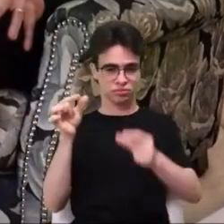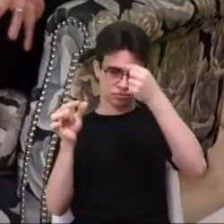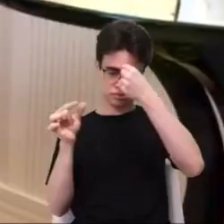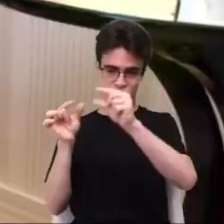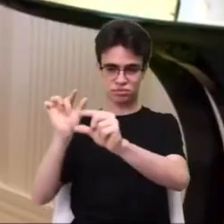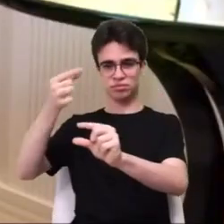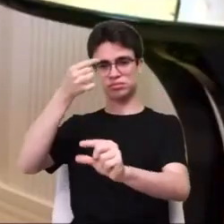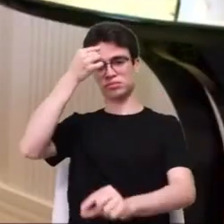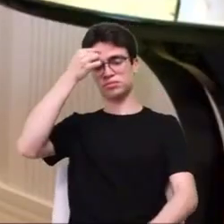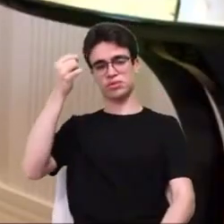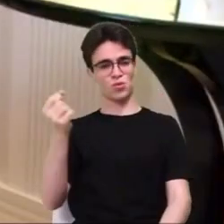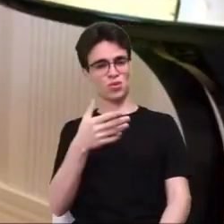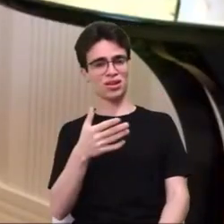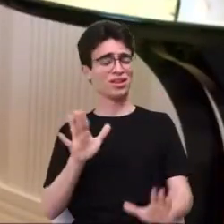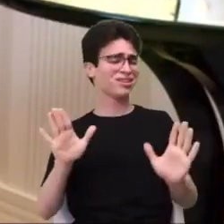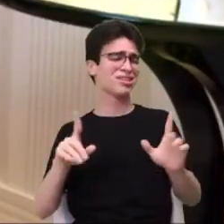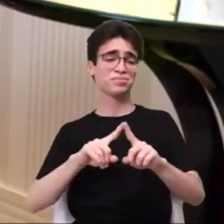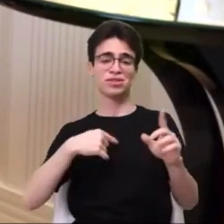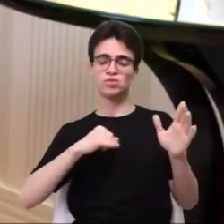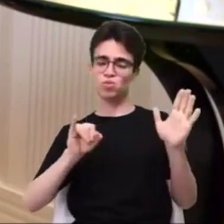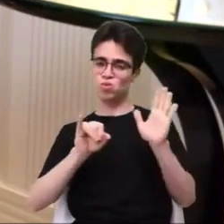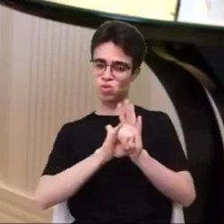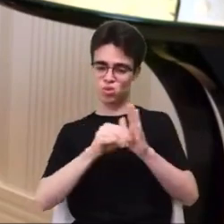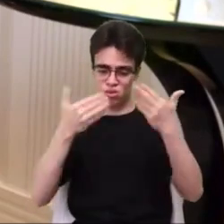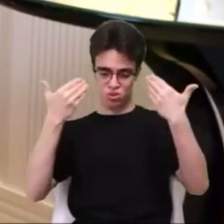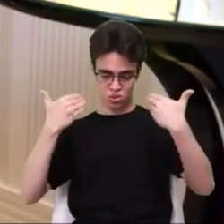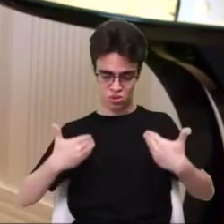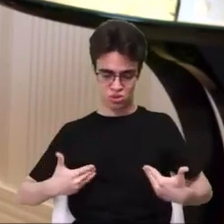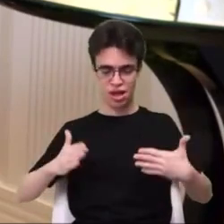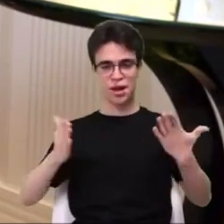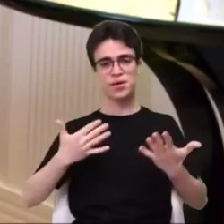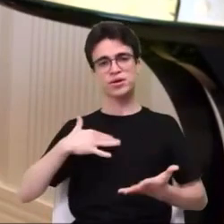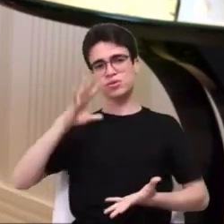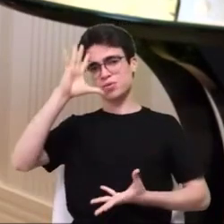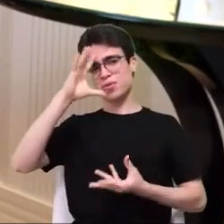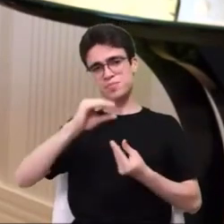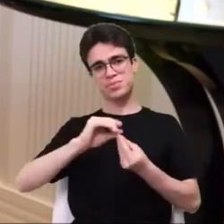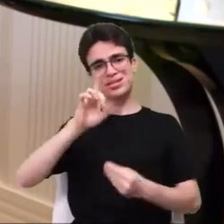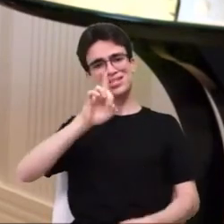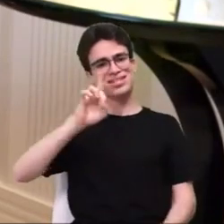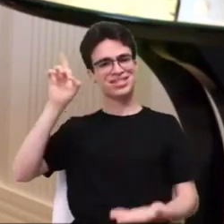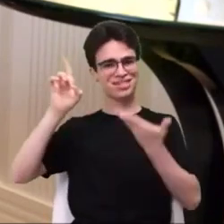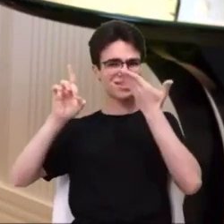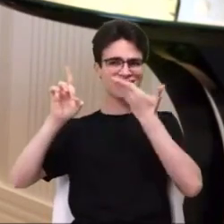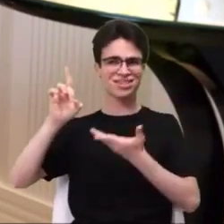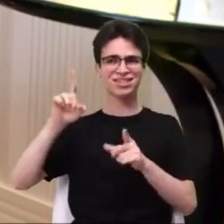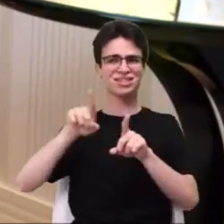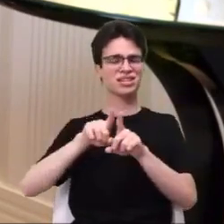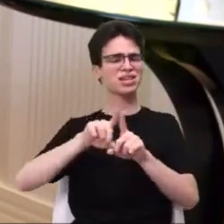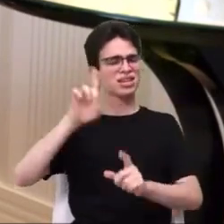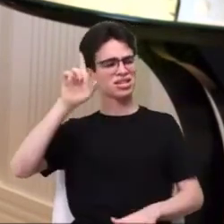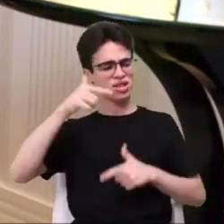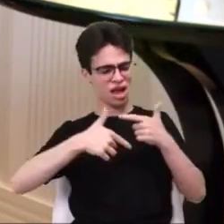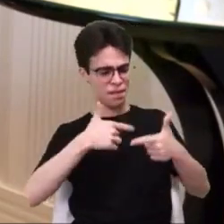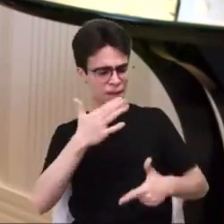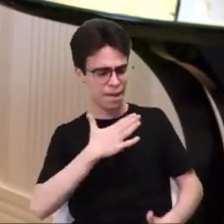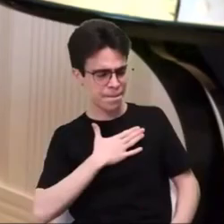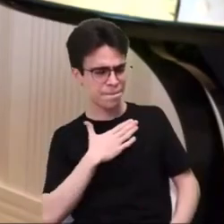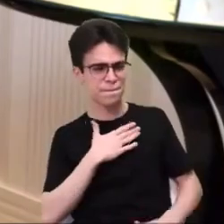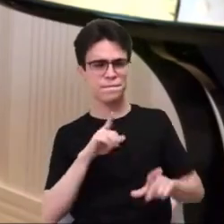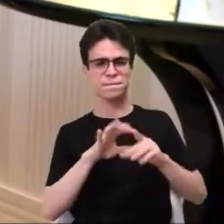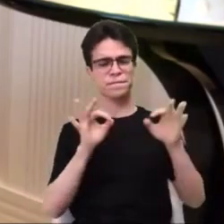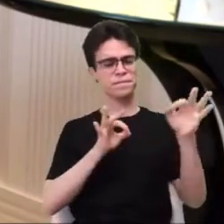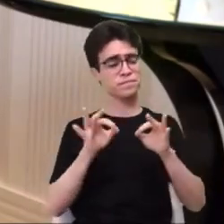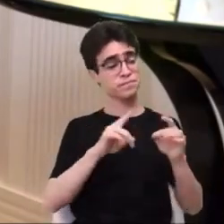põe outro. É você, com a sua identidade, agora reconhecer quem é o Senhor, o que Ele tem para a tua vida, quais são os